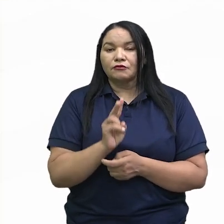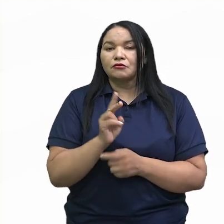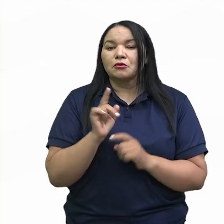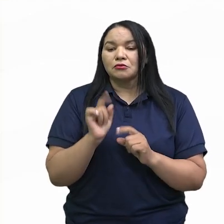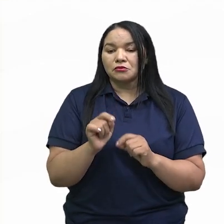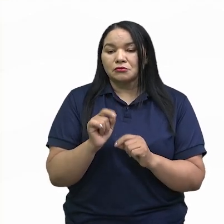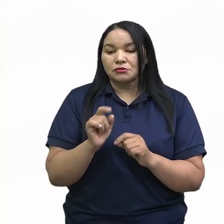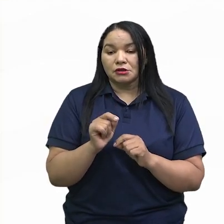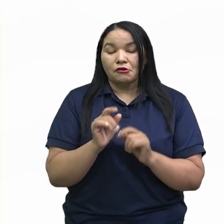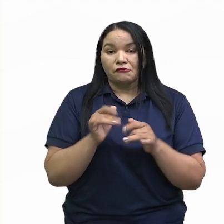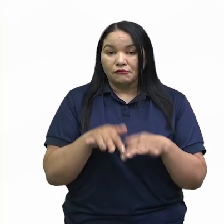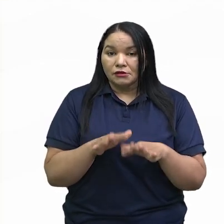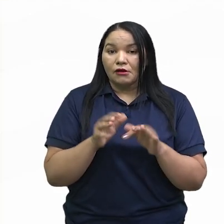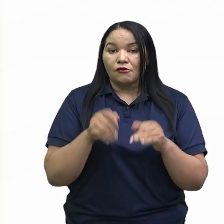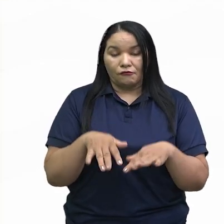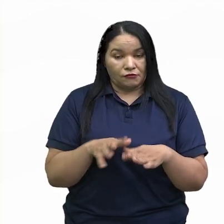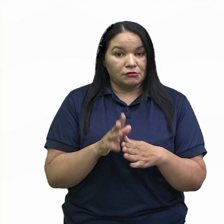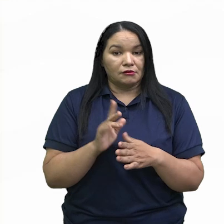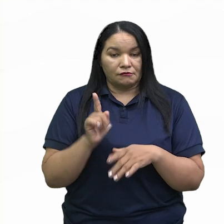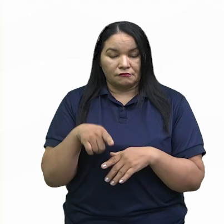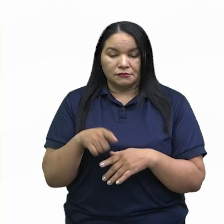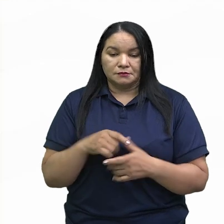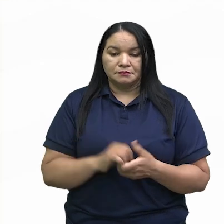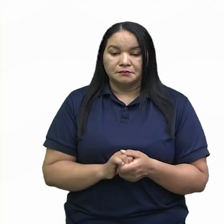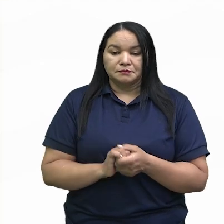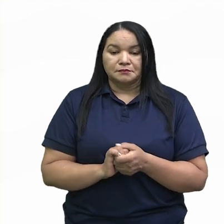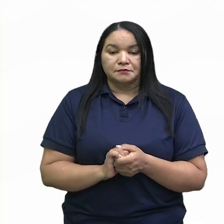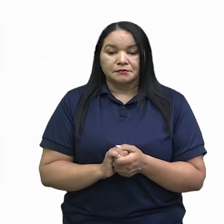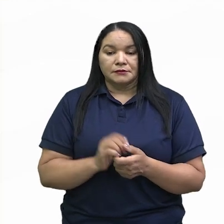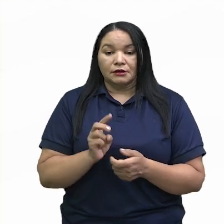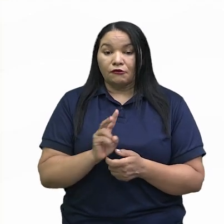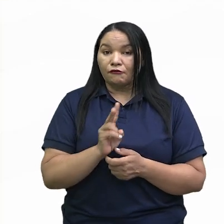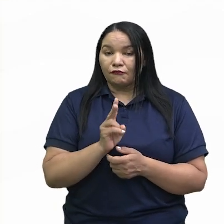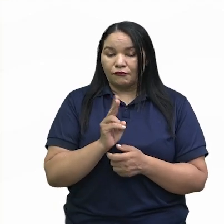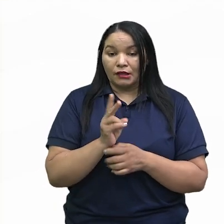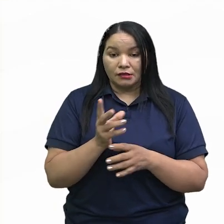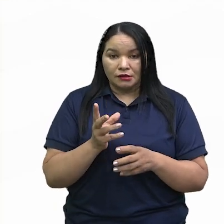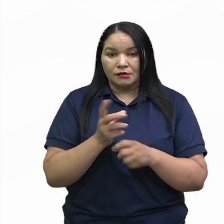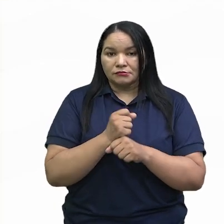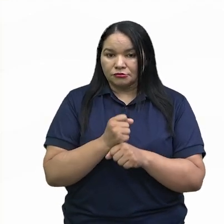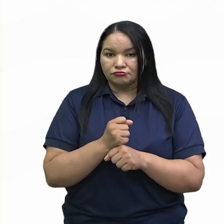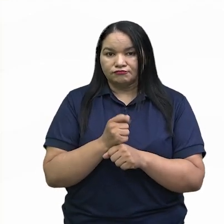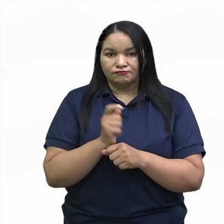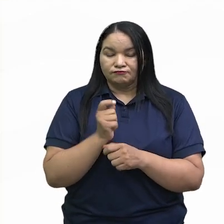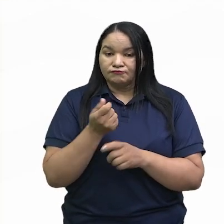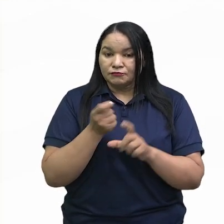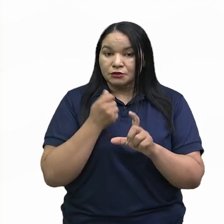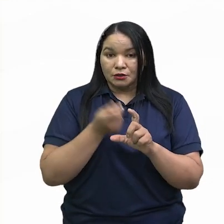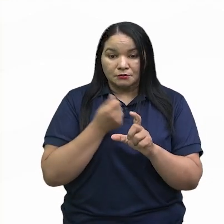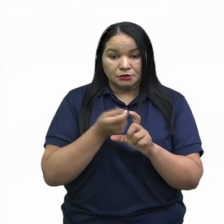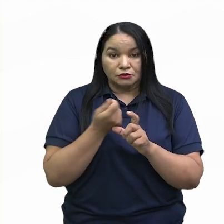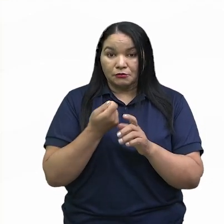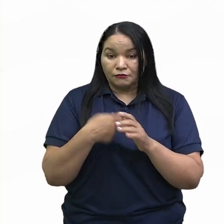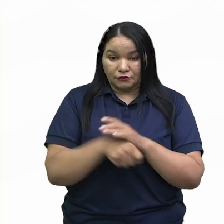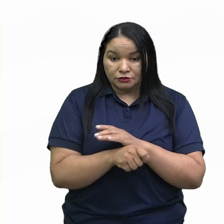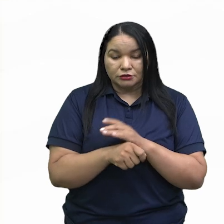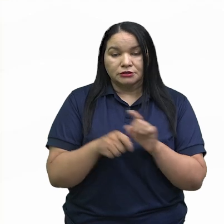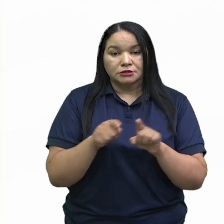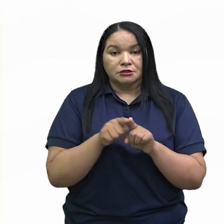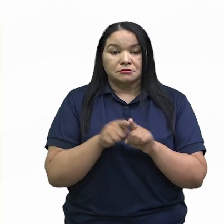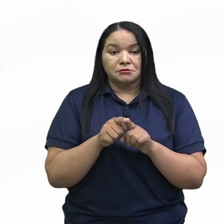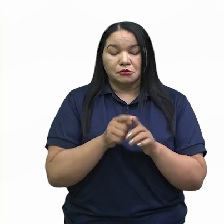é justamente o valor final da transação, ou seja, é o valor final do capital que você investiu, do